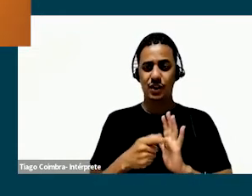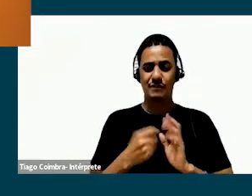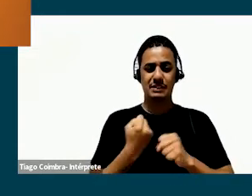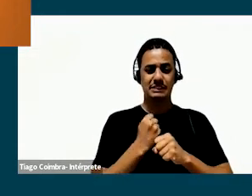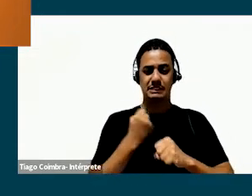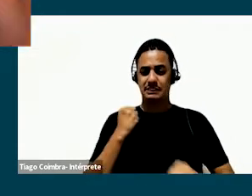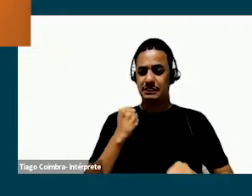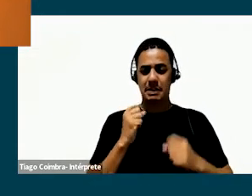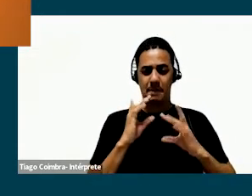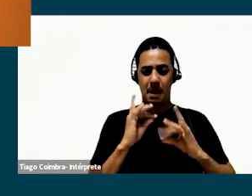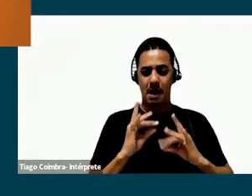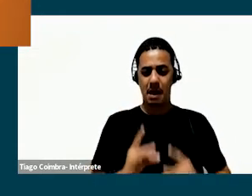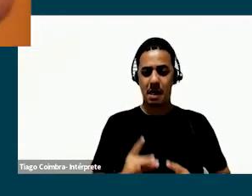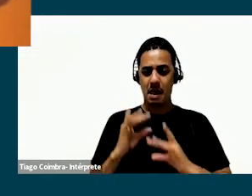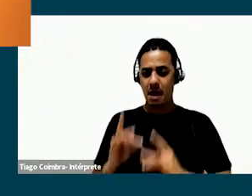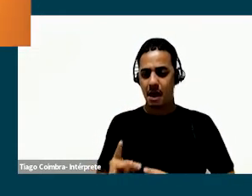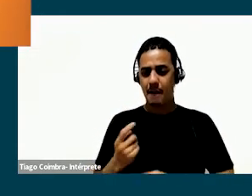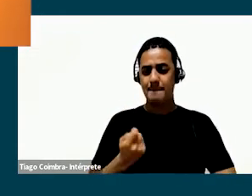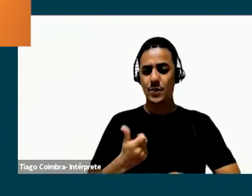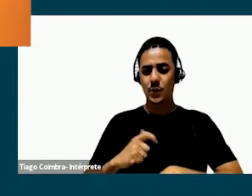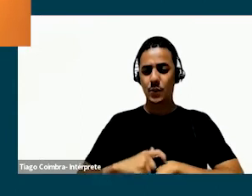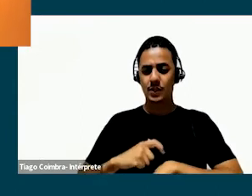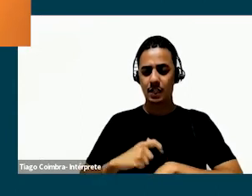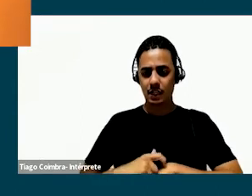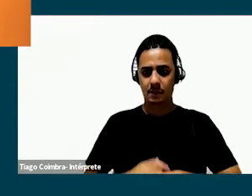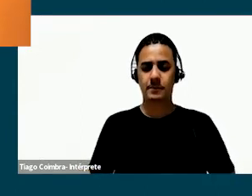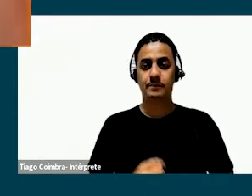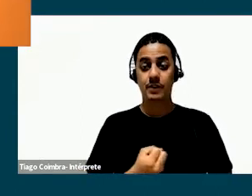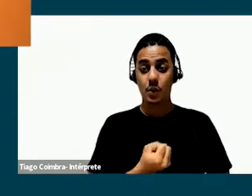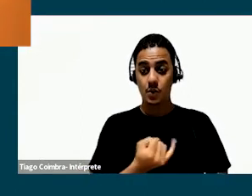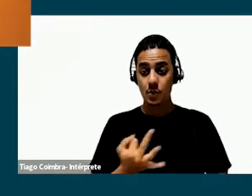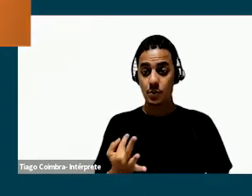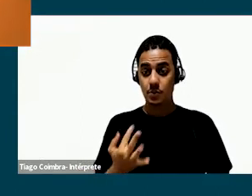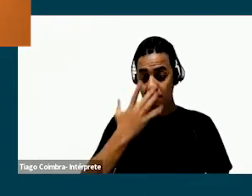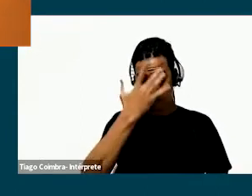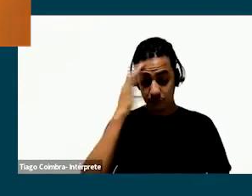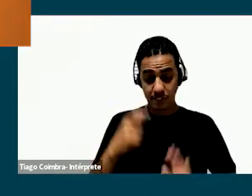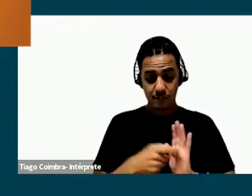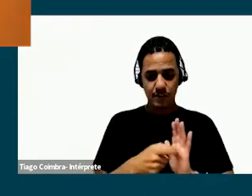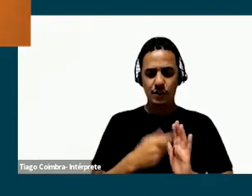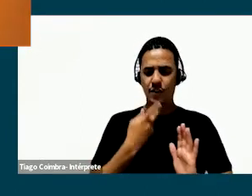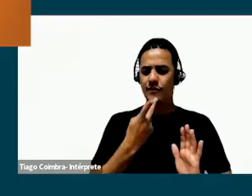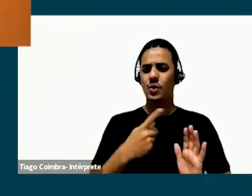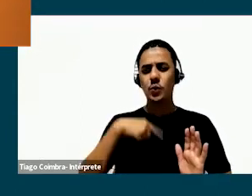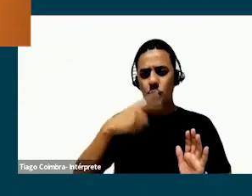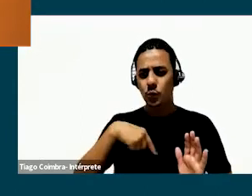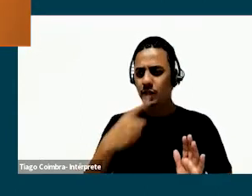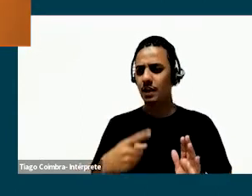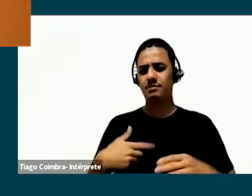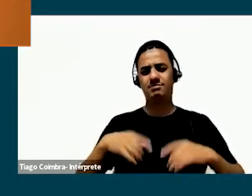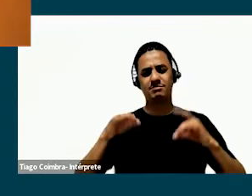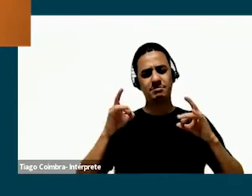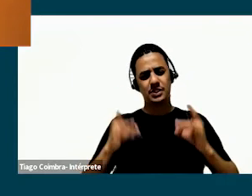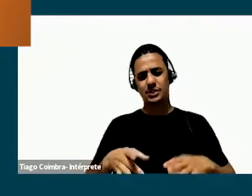software gigantesco, cheio de especificações, em tão pouco tempo, né? Alguns desenvolvedores diziam assim, não tem como, né? Vamos